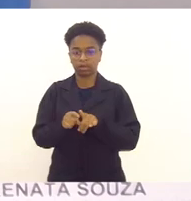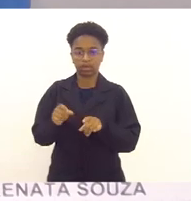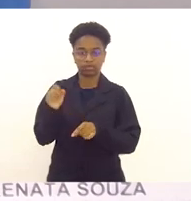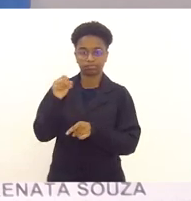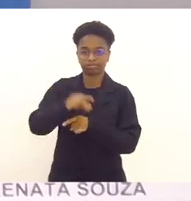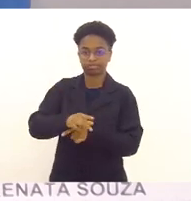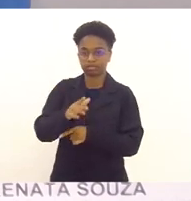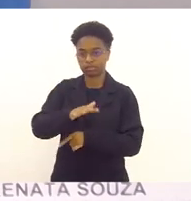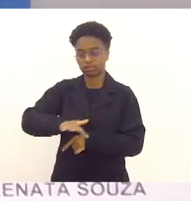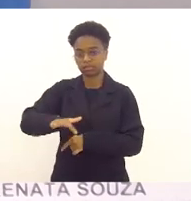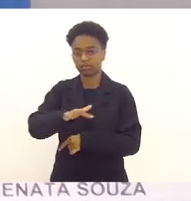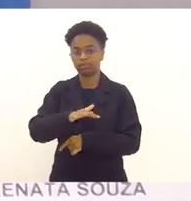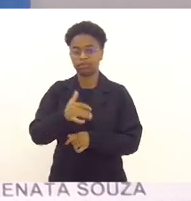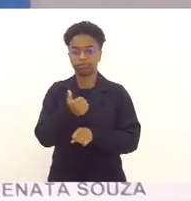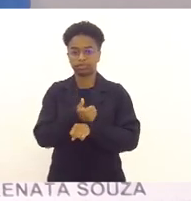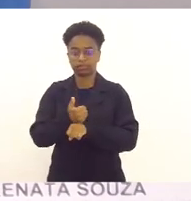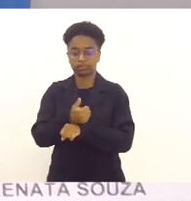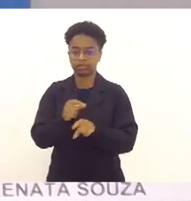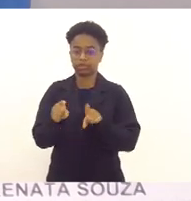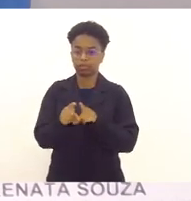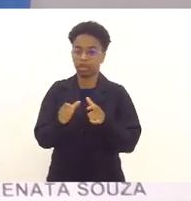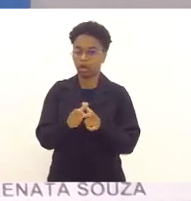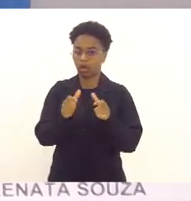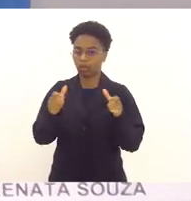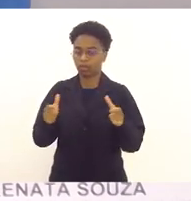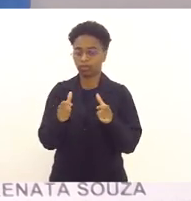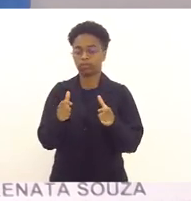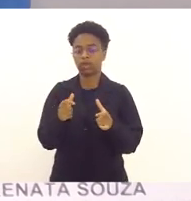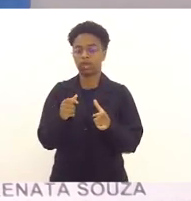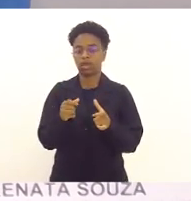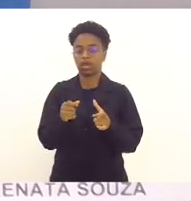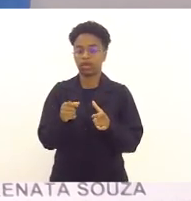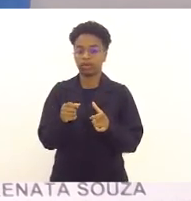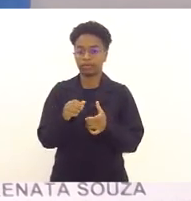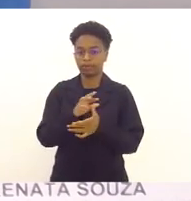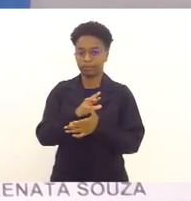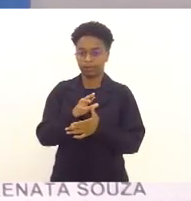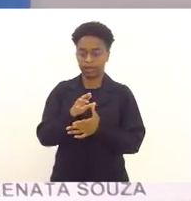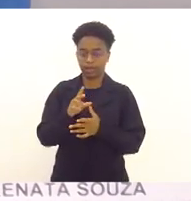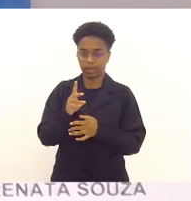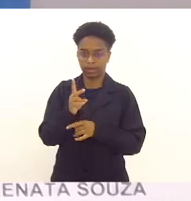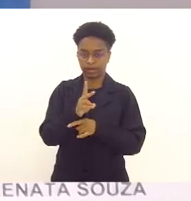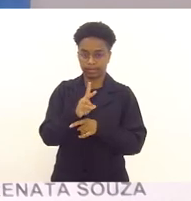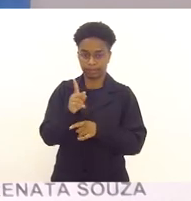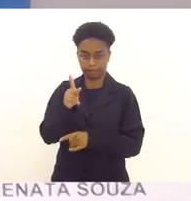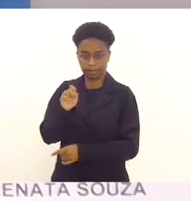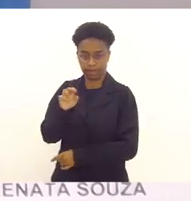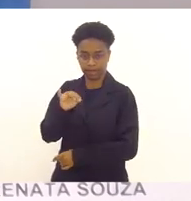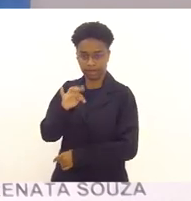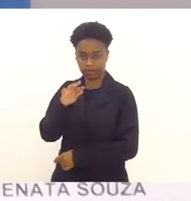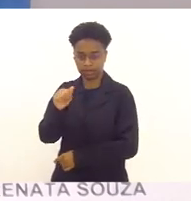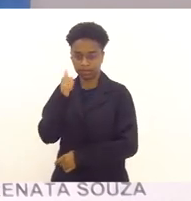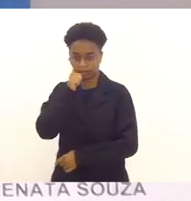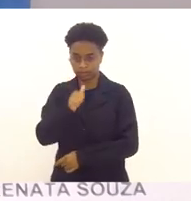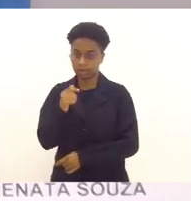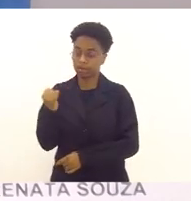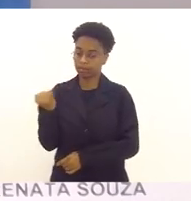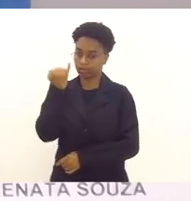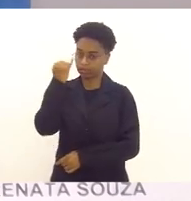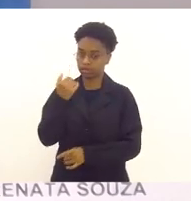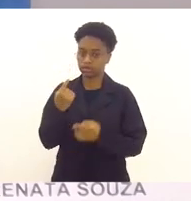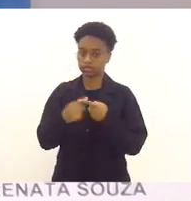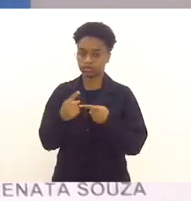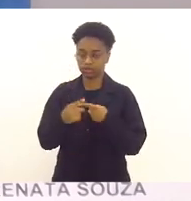a ampliação do número de peritas mulheres algo tão central e importante diante das